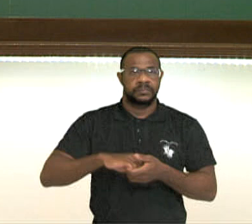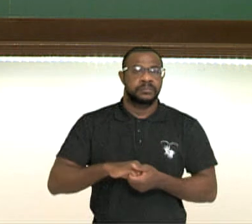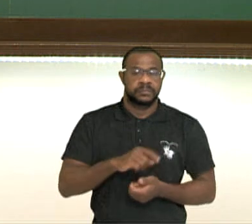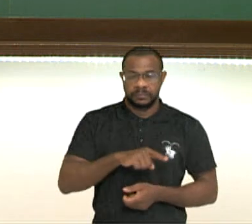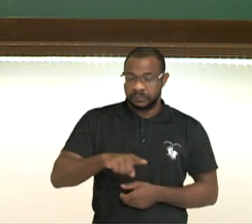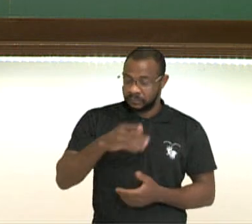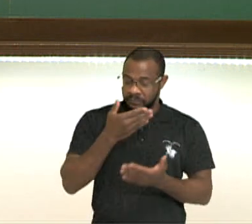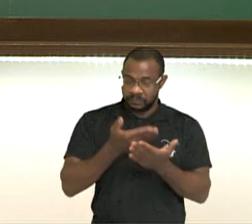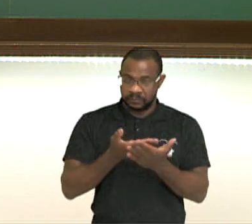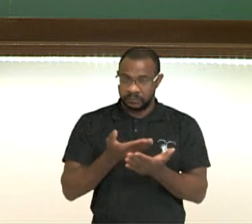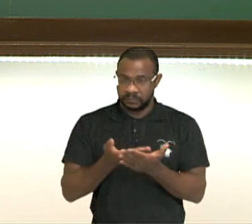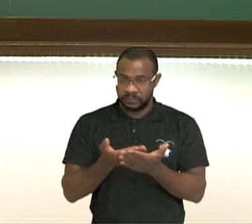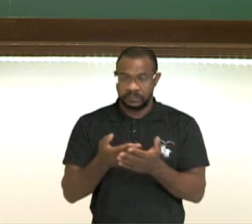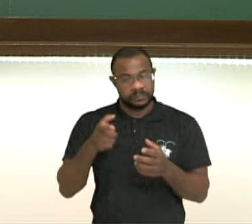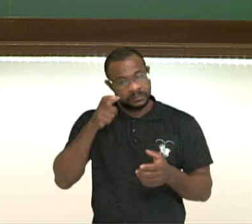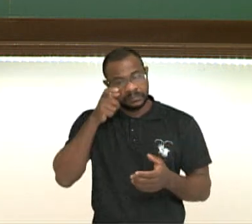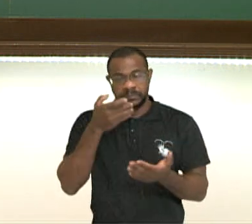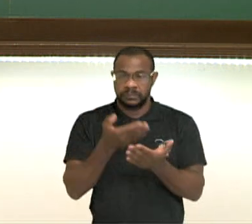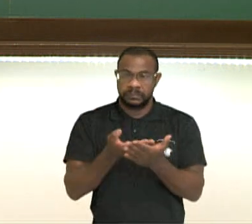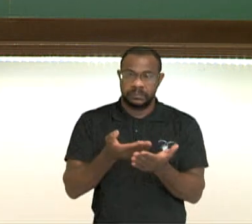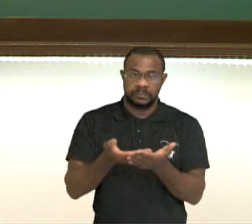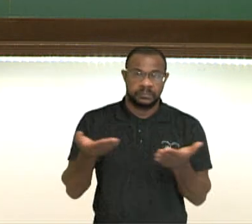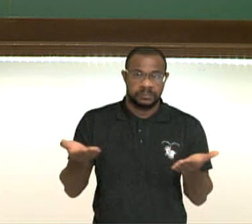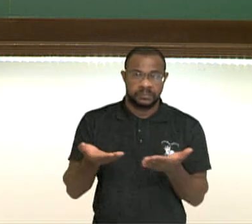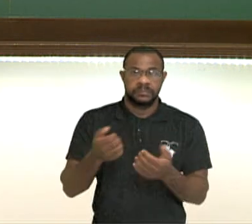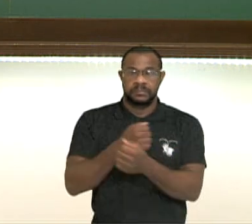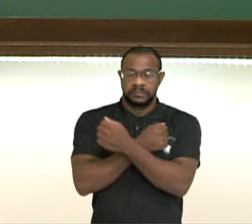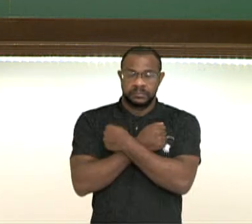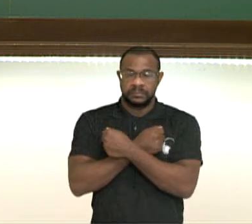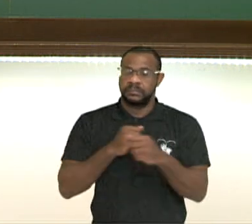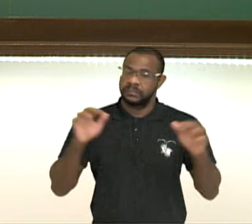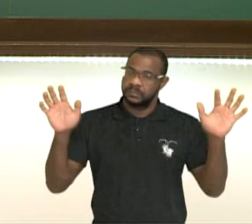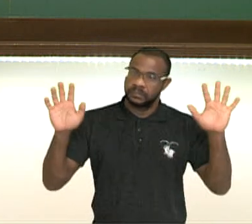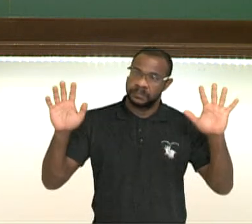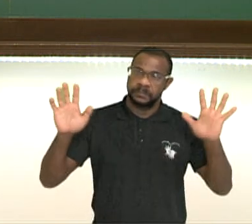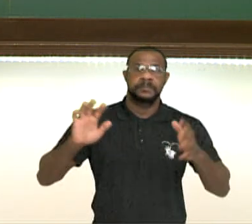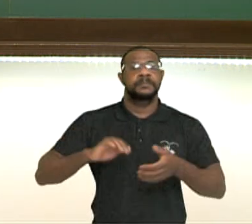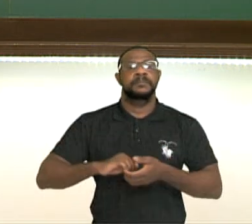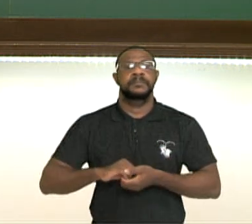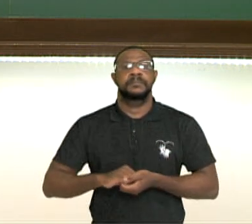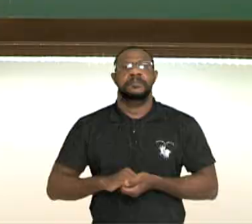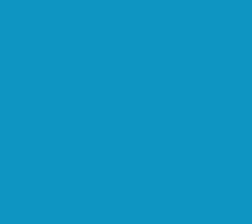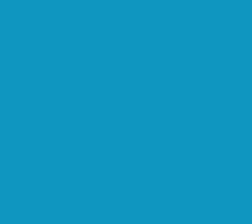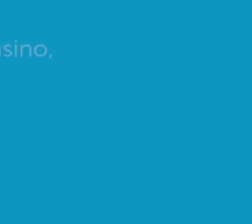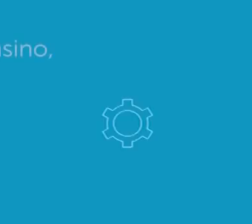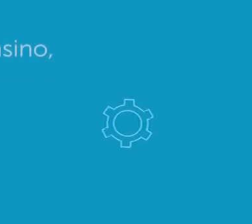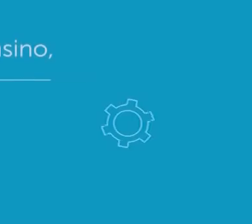estudante que participou e se envolveu nessa nossa aula, um forte abraço e até a próxima aula!